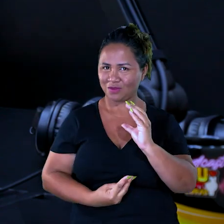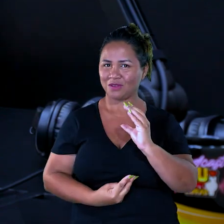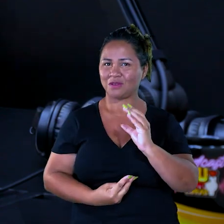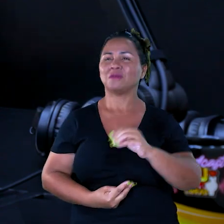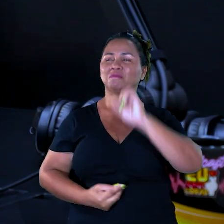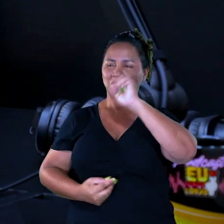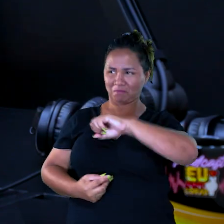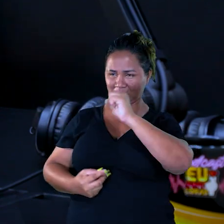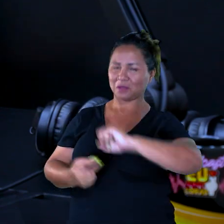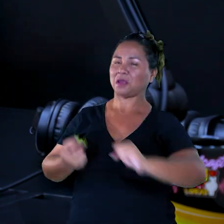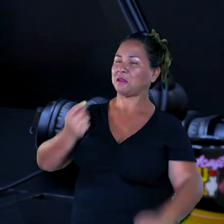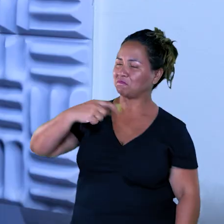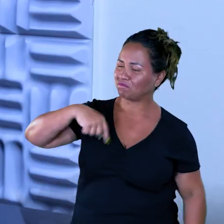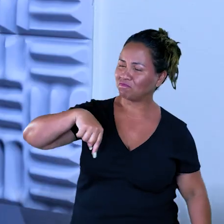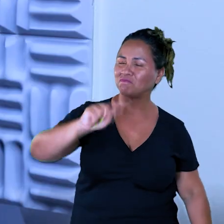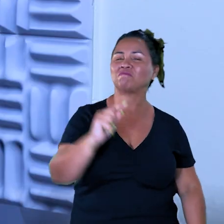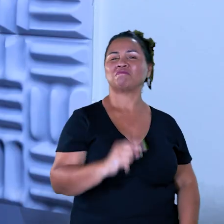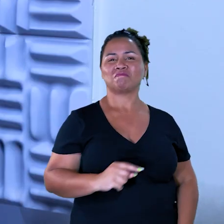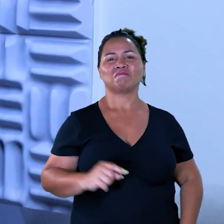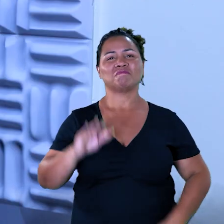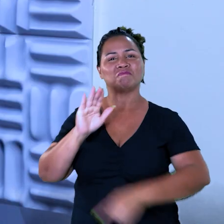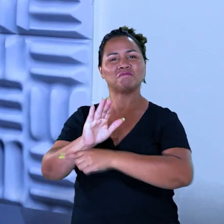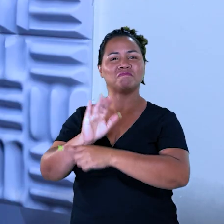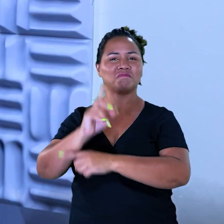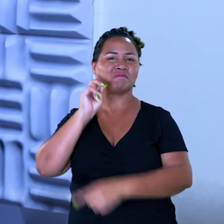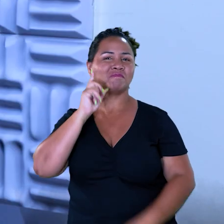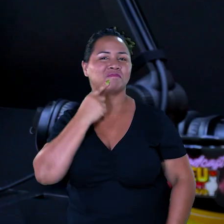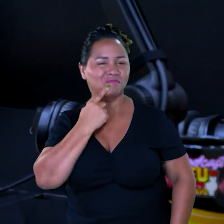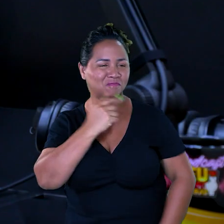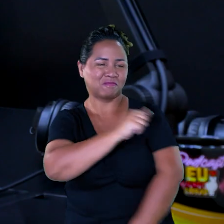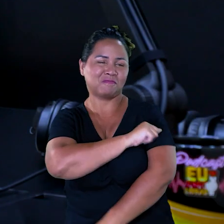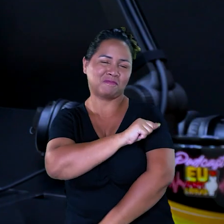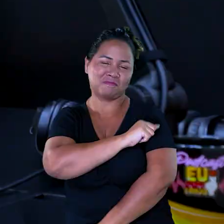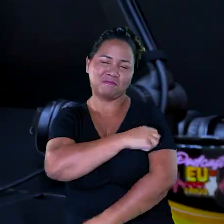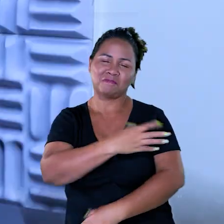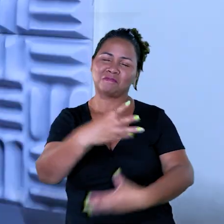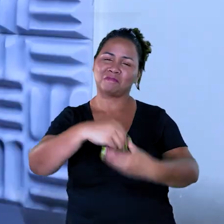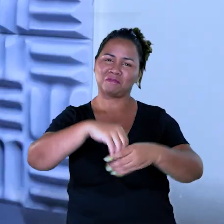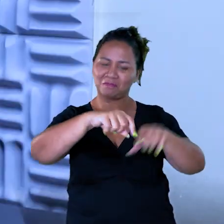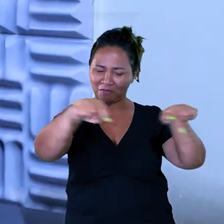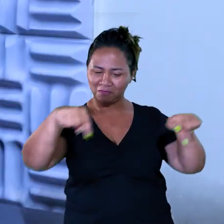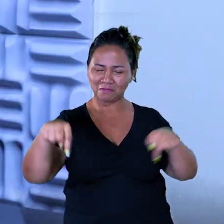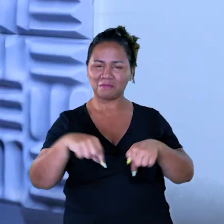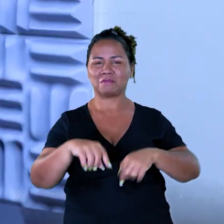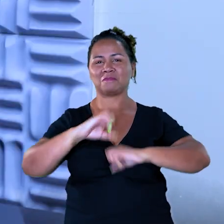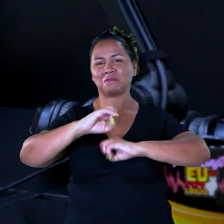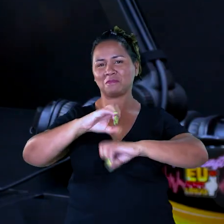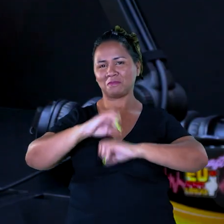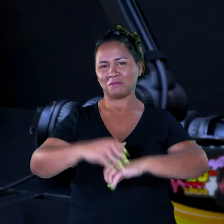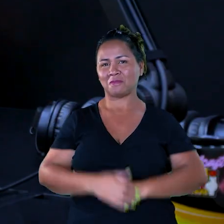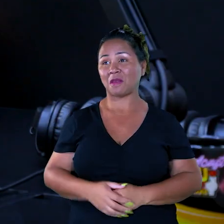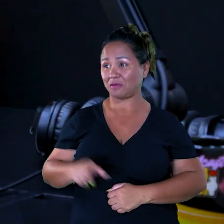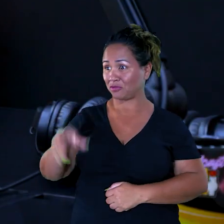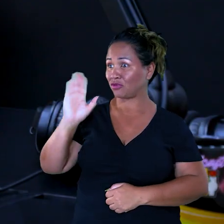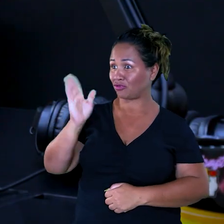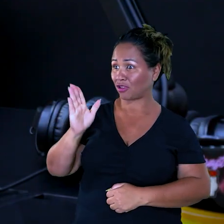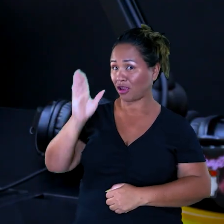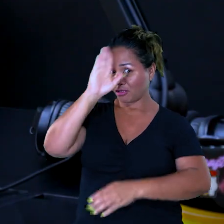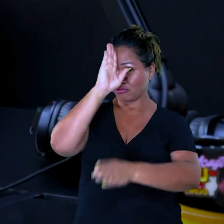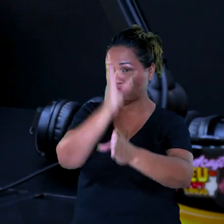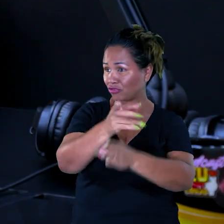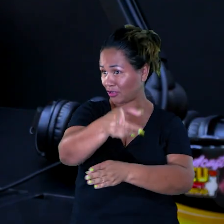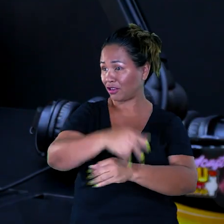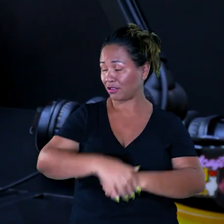De você estar ajudando o surdo em sala. Foi mais com os alunos, o seu Mais maior com os curso. alunos. A sua imersão foi já Sim, direto dentro de porque eu fiz sala o de curso, aula. eu já